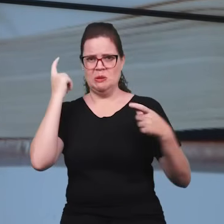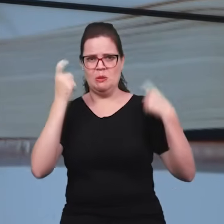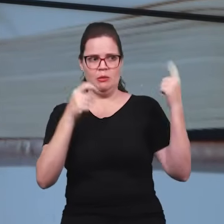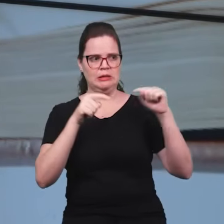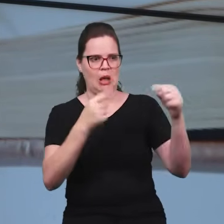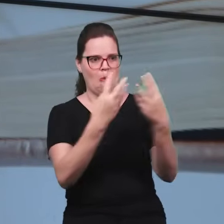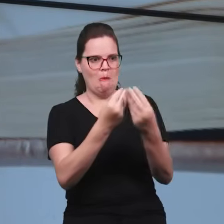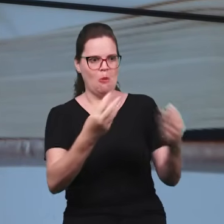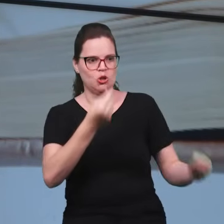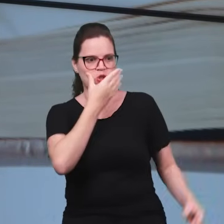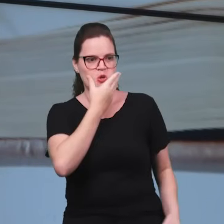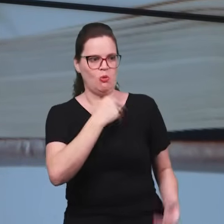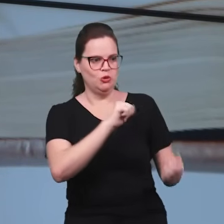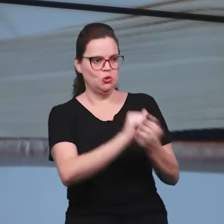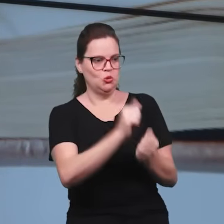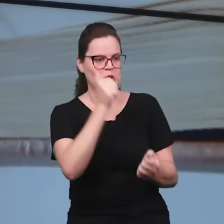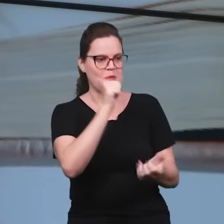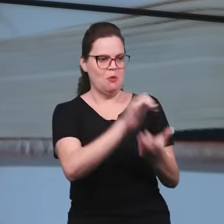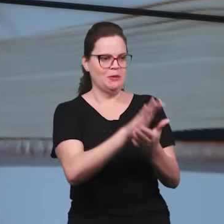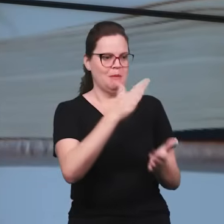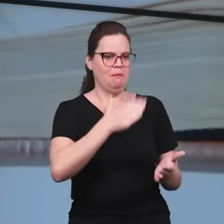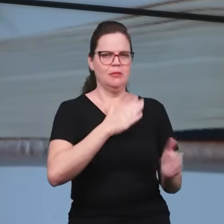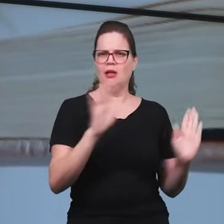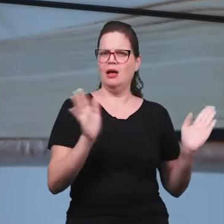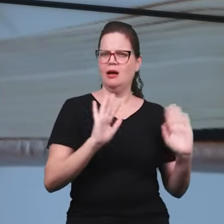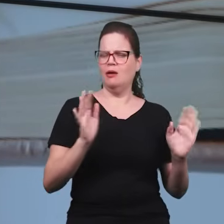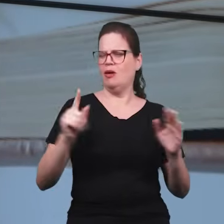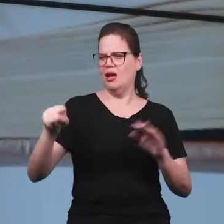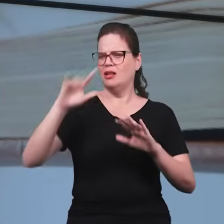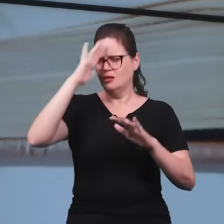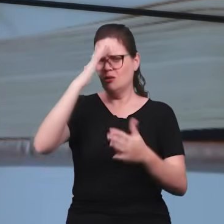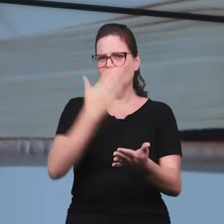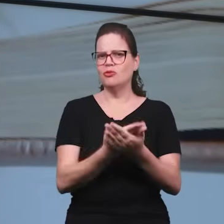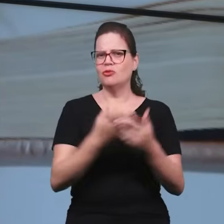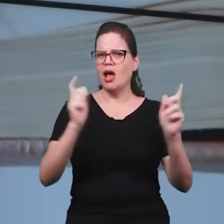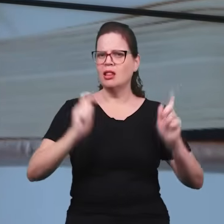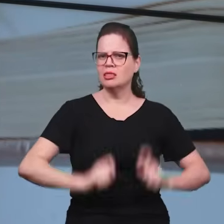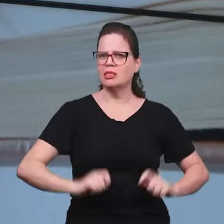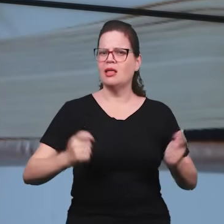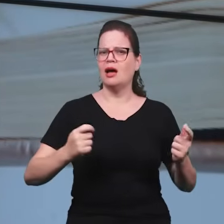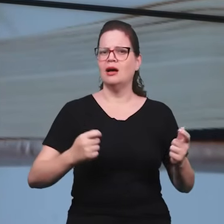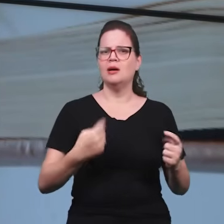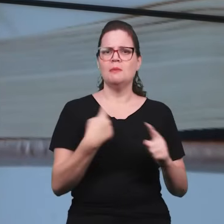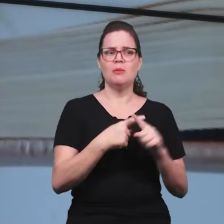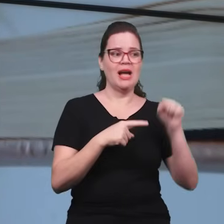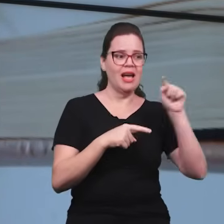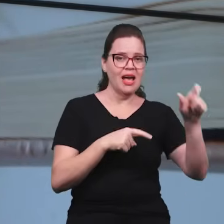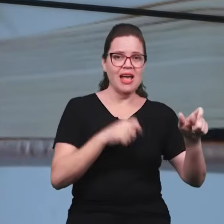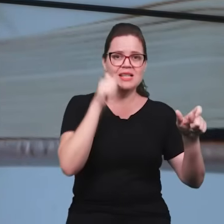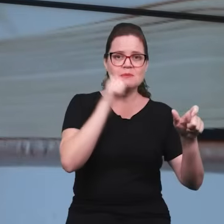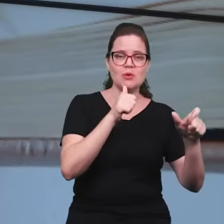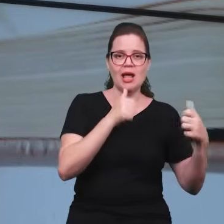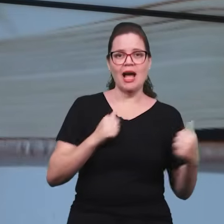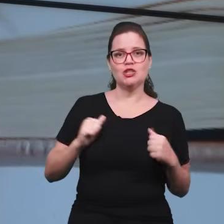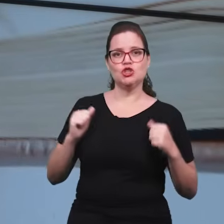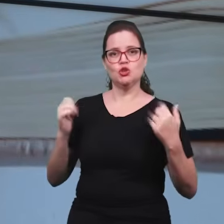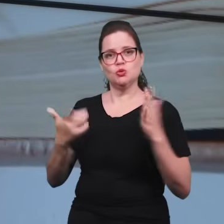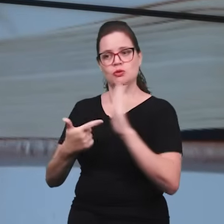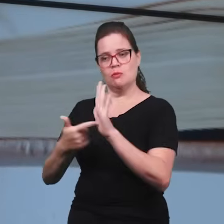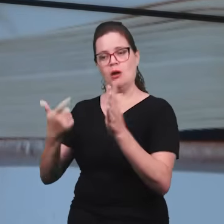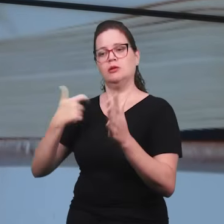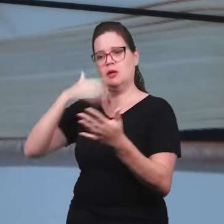porque ele confia. Por quê? Porque todas as atitudes dela demonstram confiança. Ele não tem